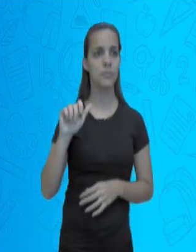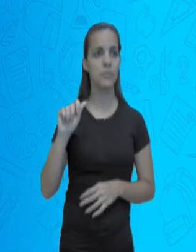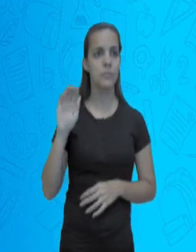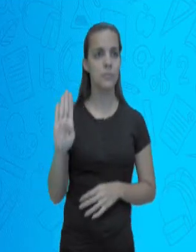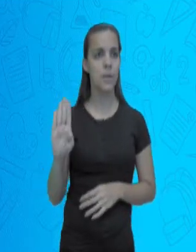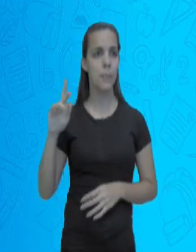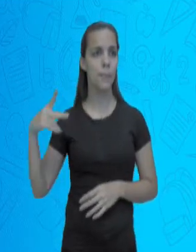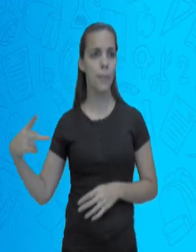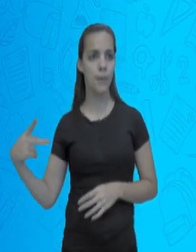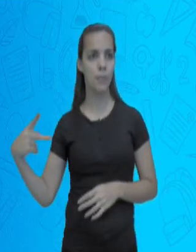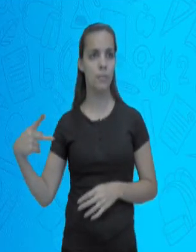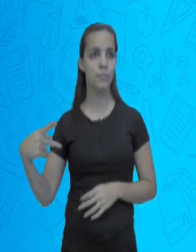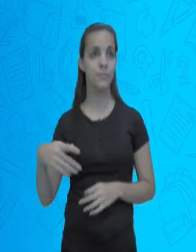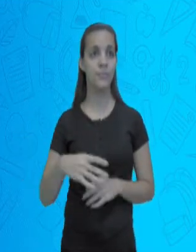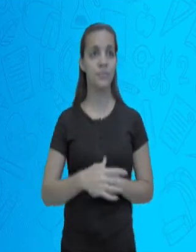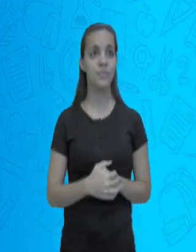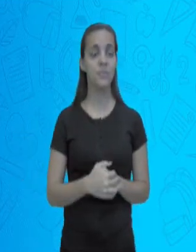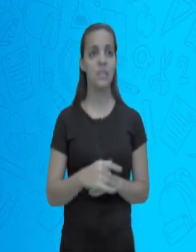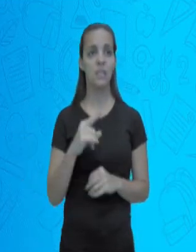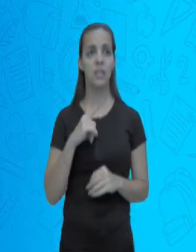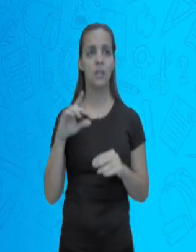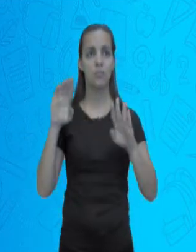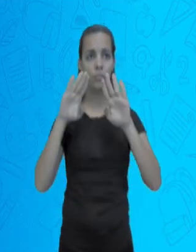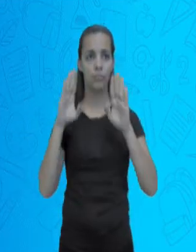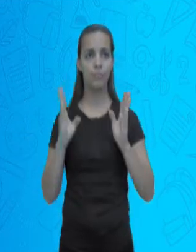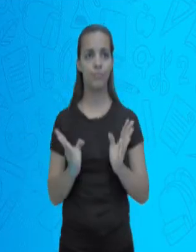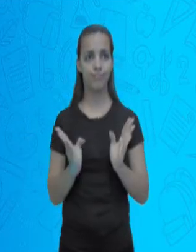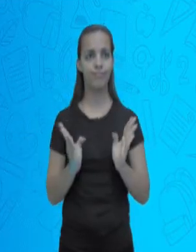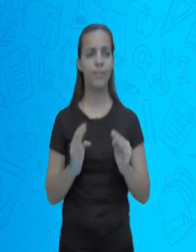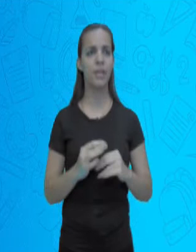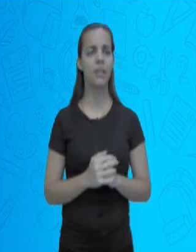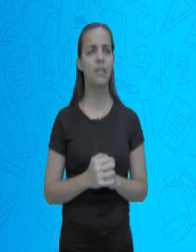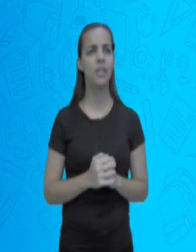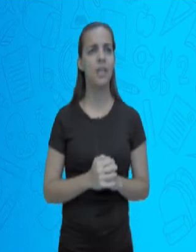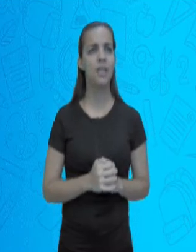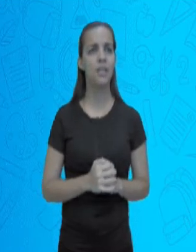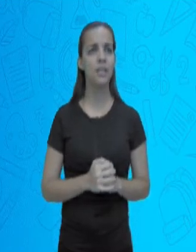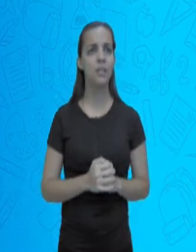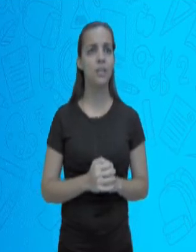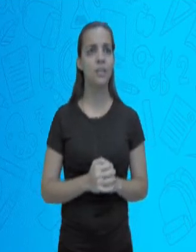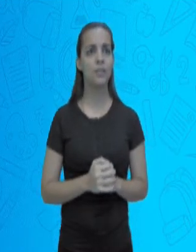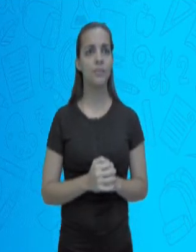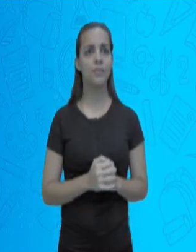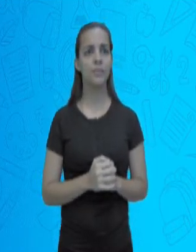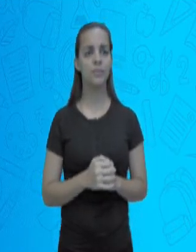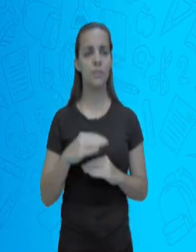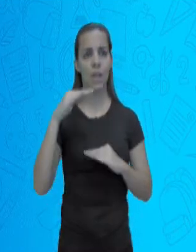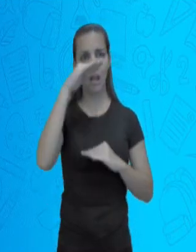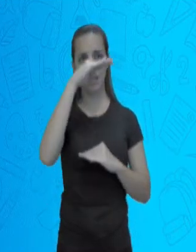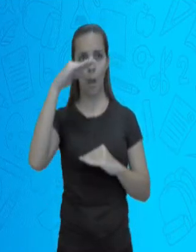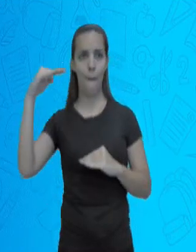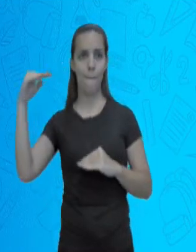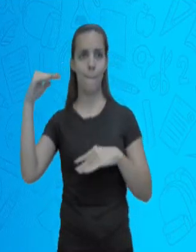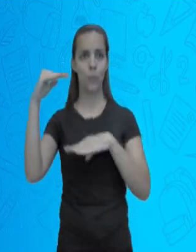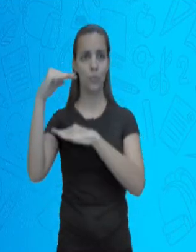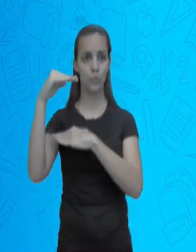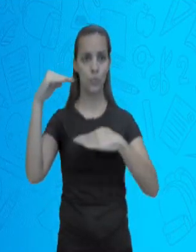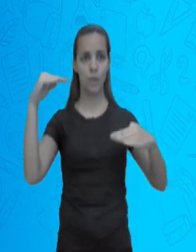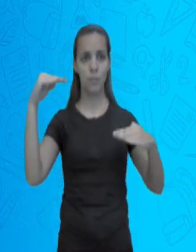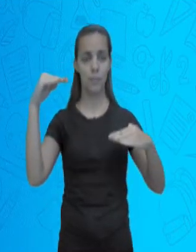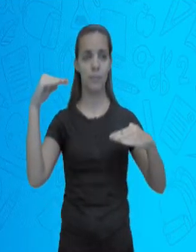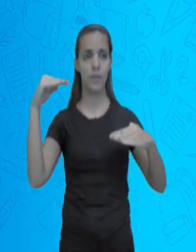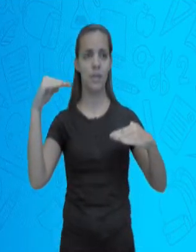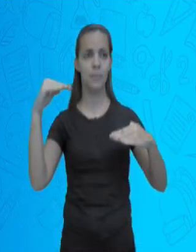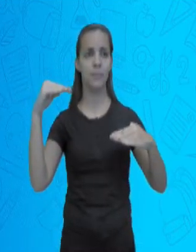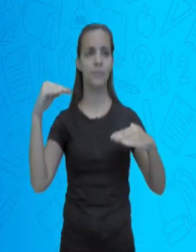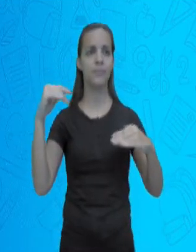fiz. Marquei aqui o ponto C, já tinha o ponto P, unindo os dois pontos, eu tenho aqui uma